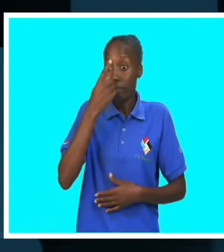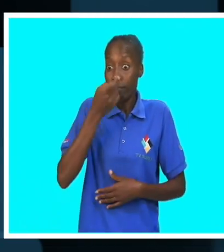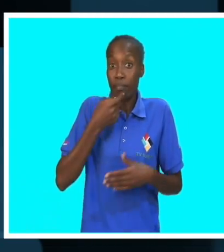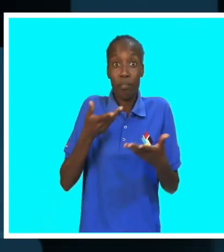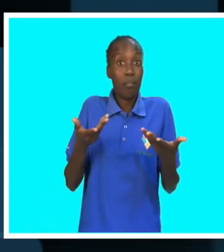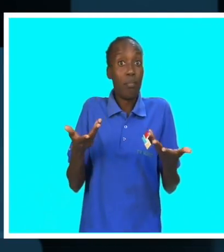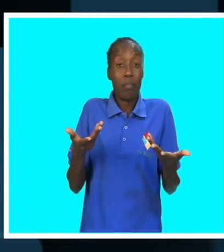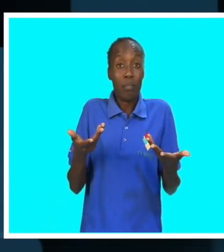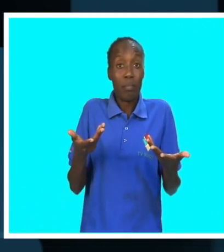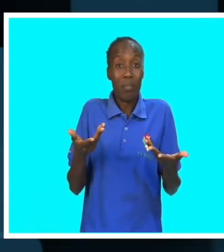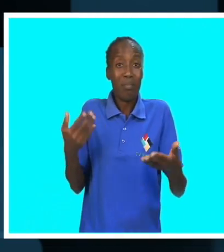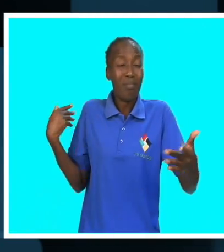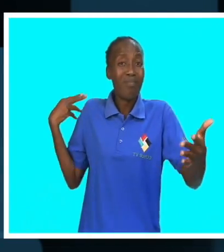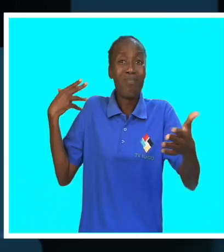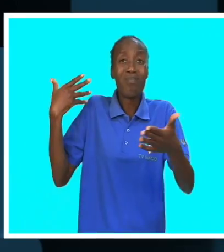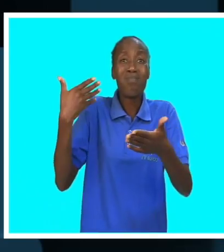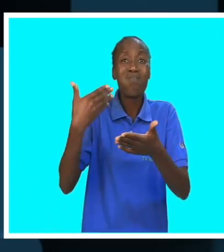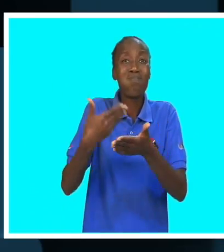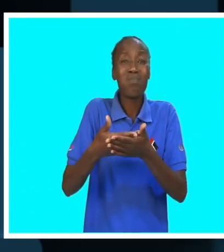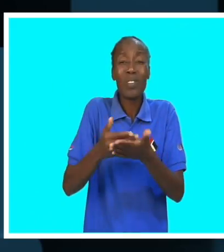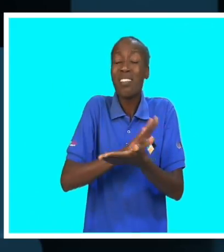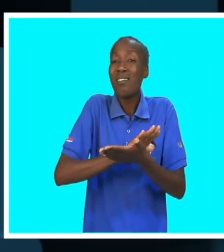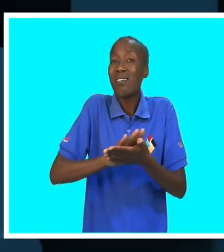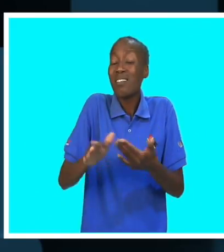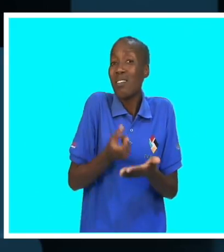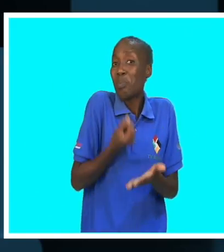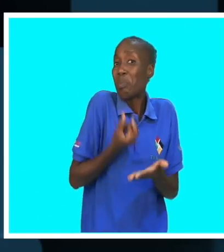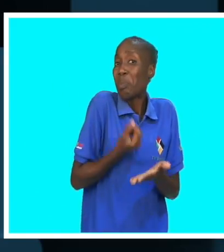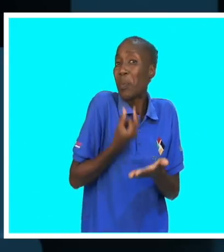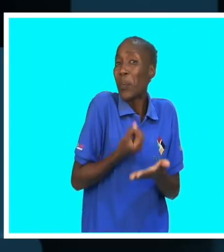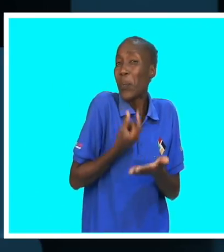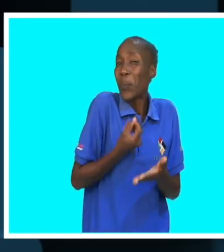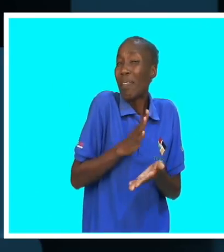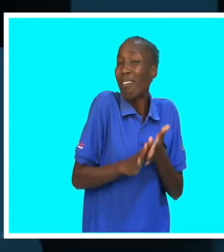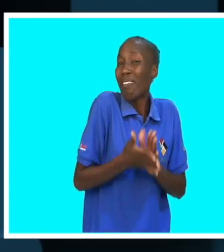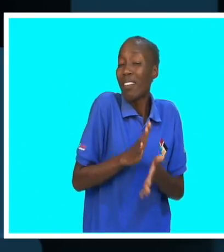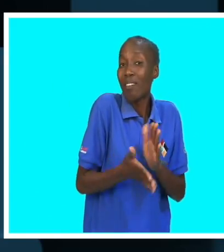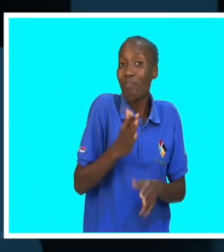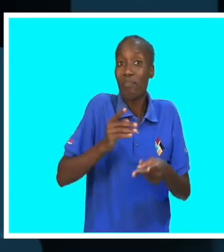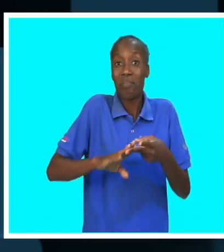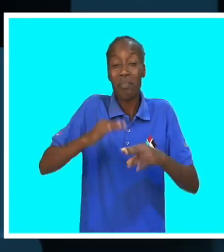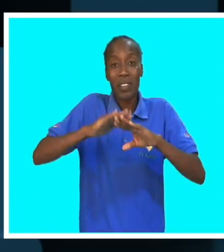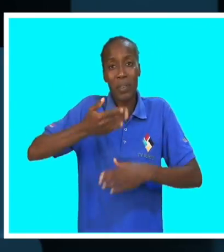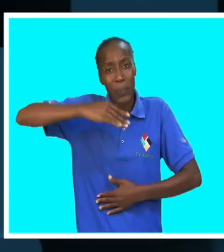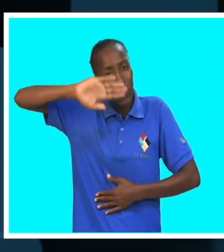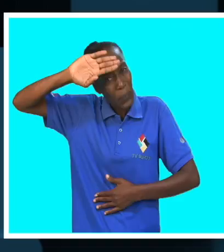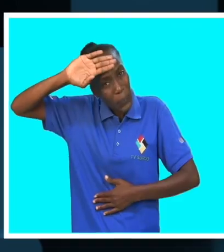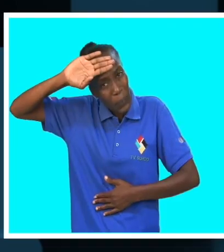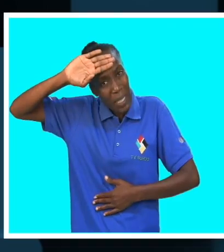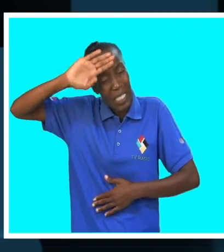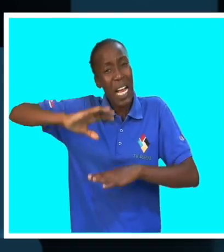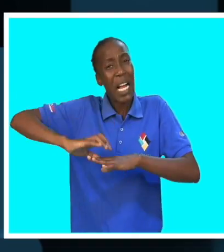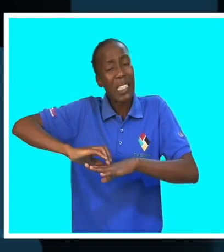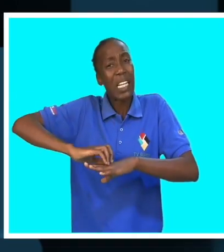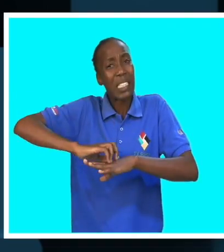assim, sem medicar. Não tomo medicamento, não tomo nada. Sua doença está a comer.